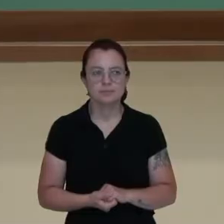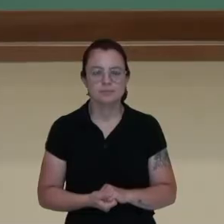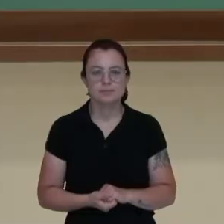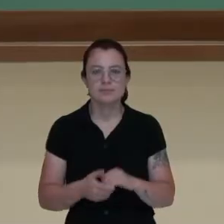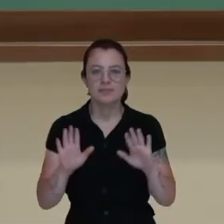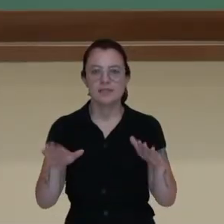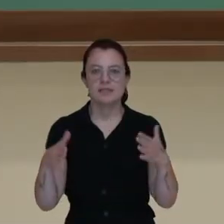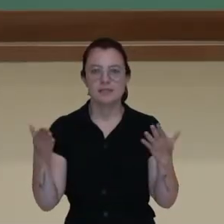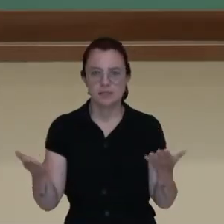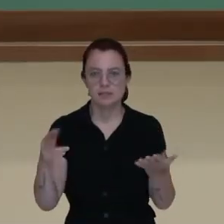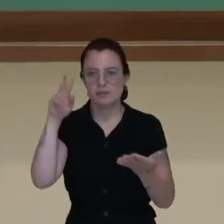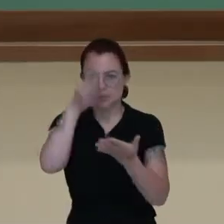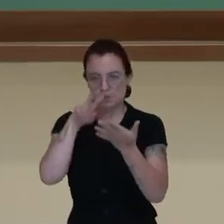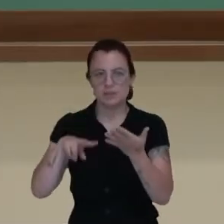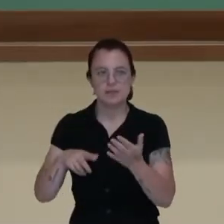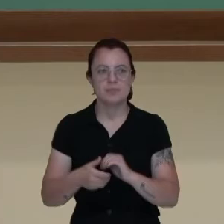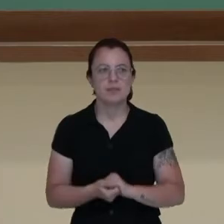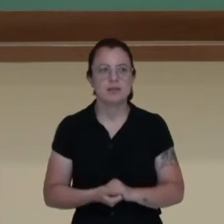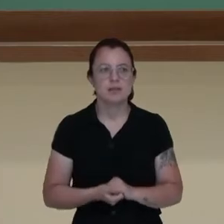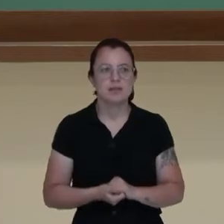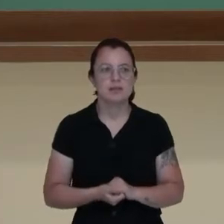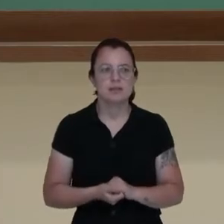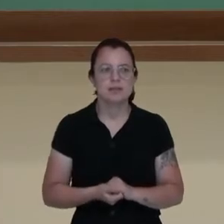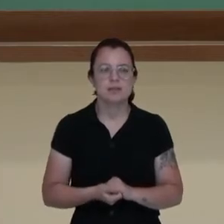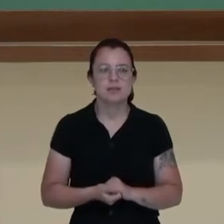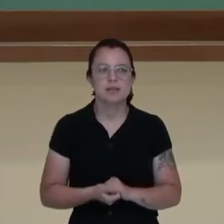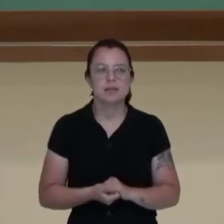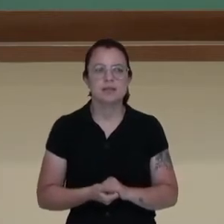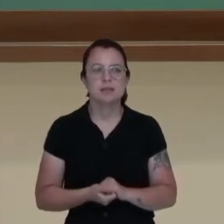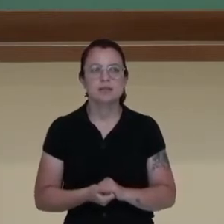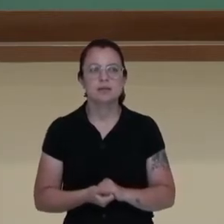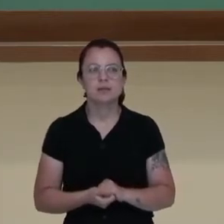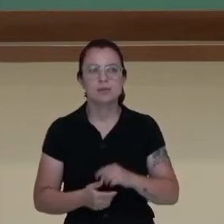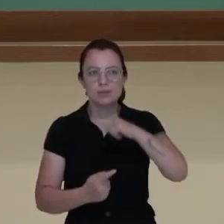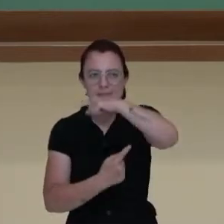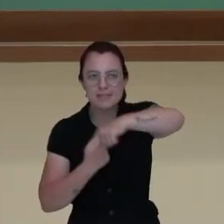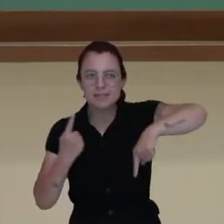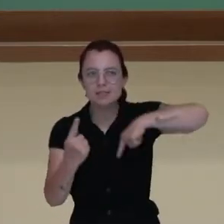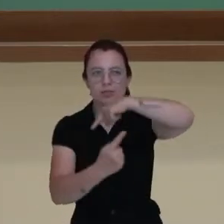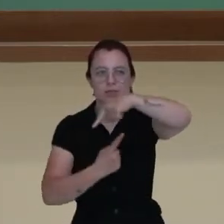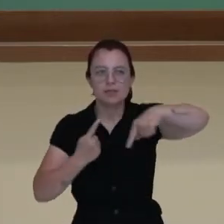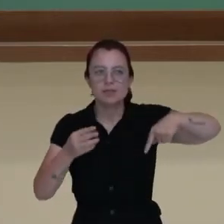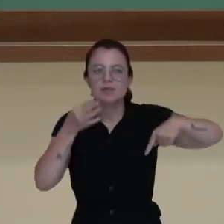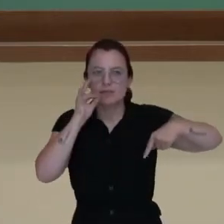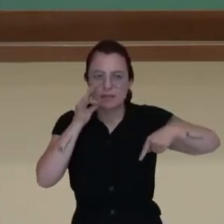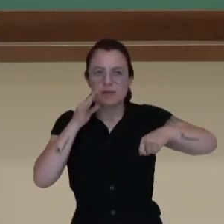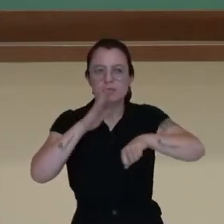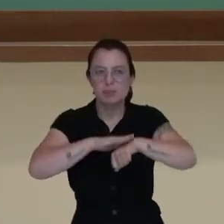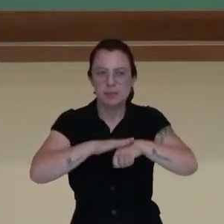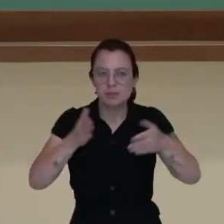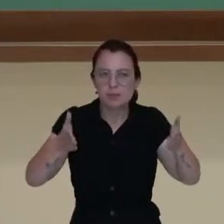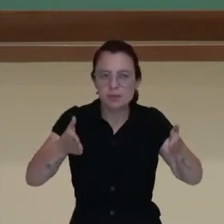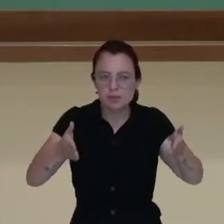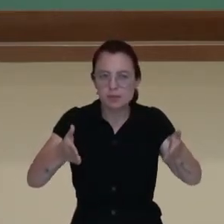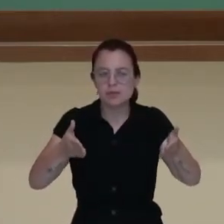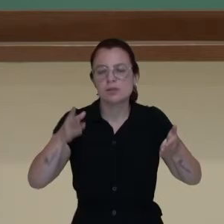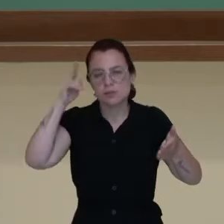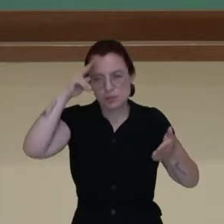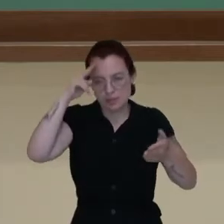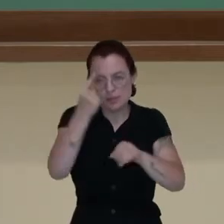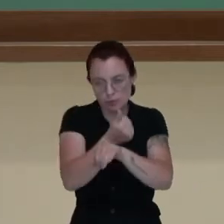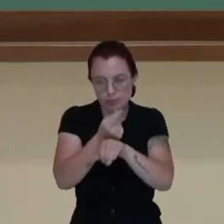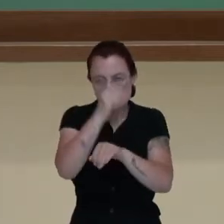Então, vamos ler essa atividade? Olha só. O ciclo do café foi o período da história econômica do